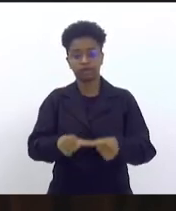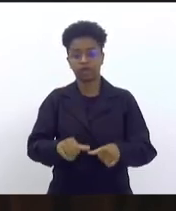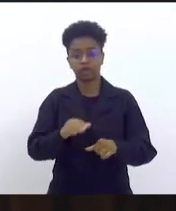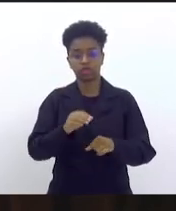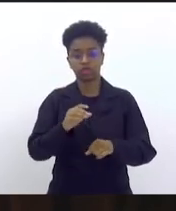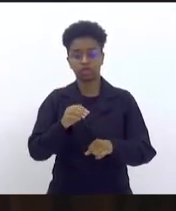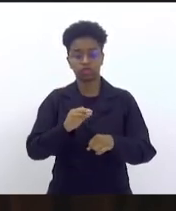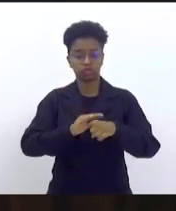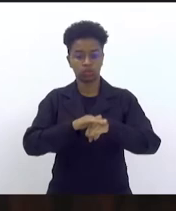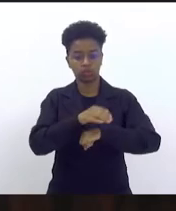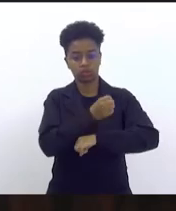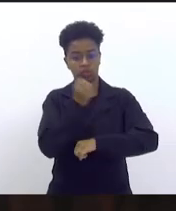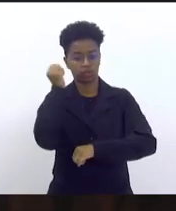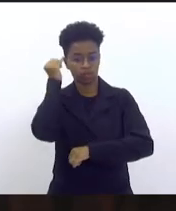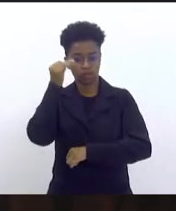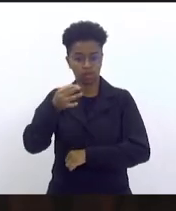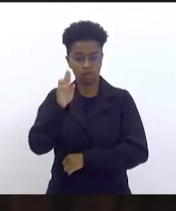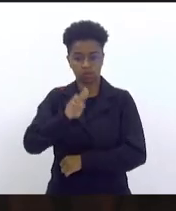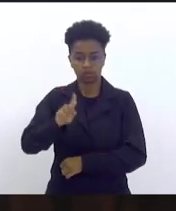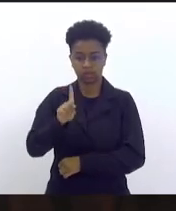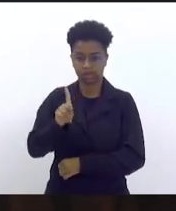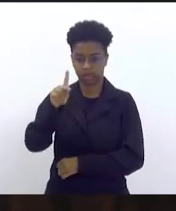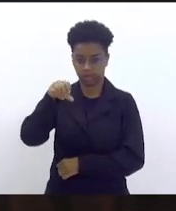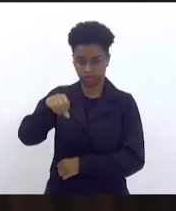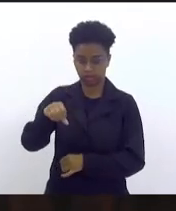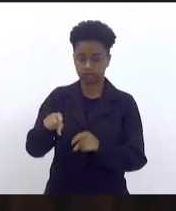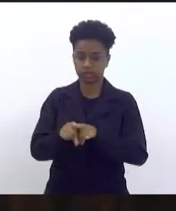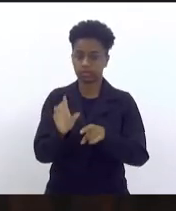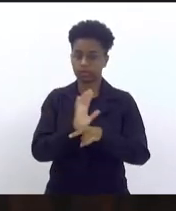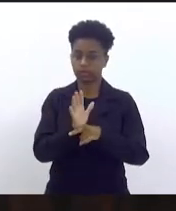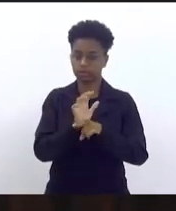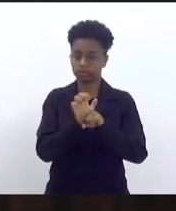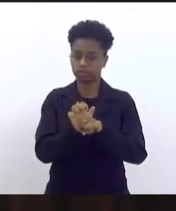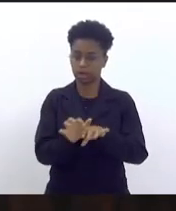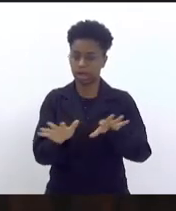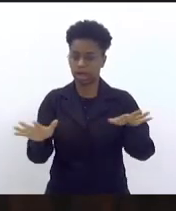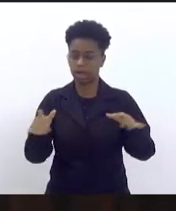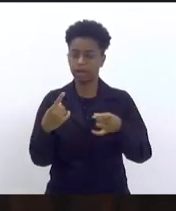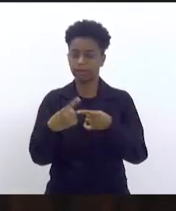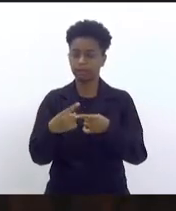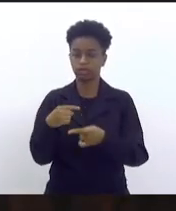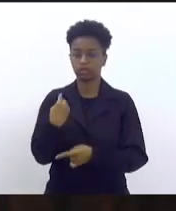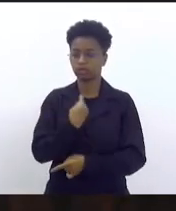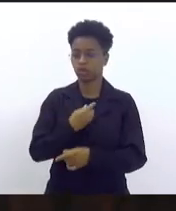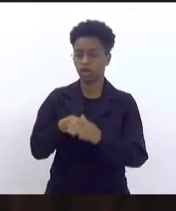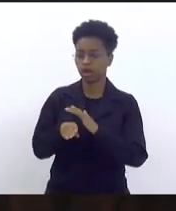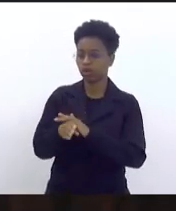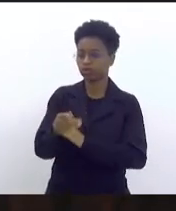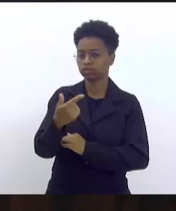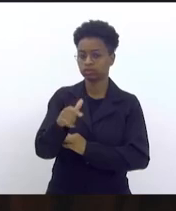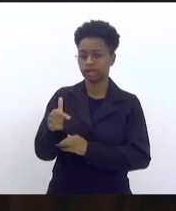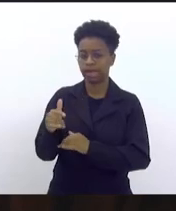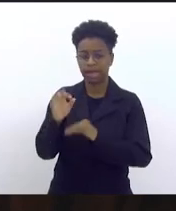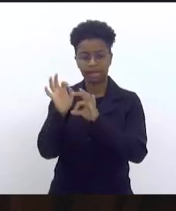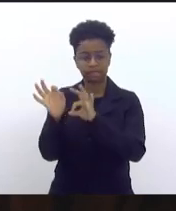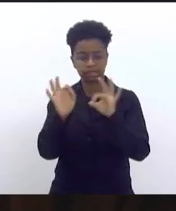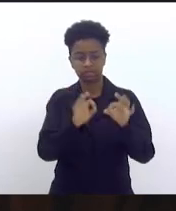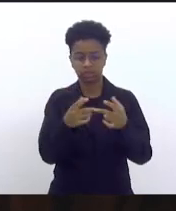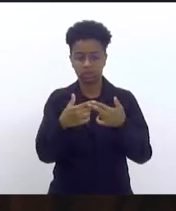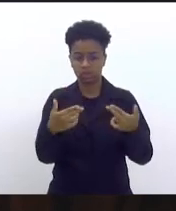K9 esse vídeo teve a repercussão Porque nós não Estávamos acostumados a assistir algo tão